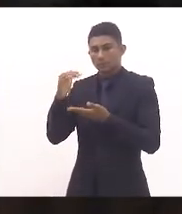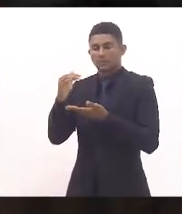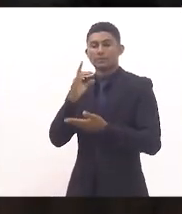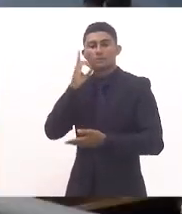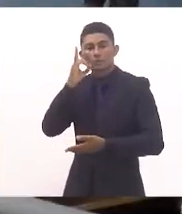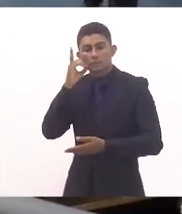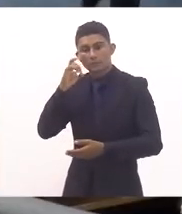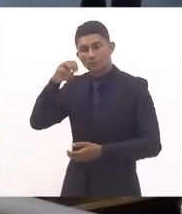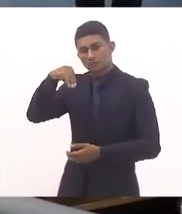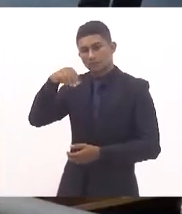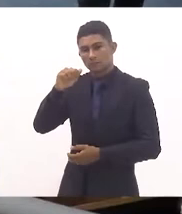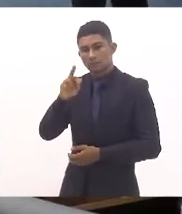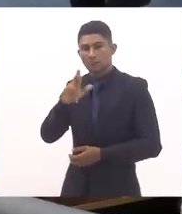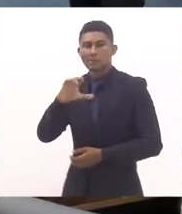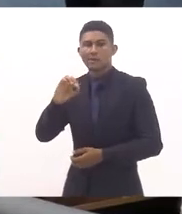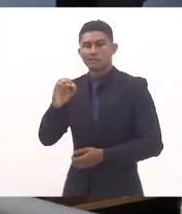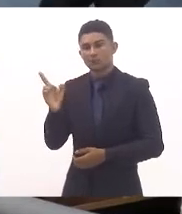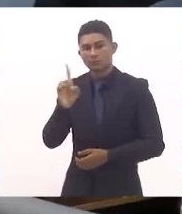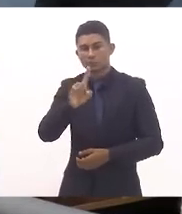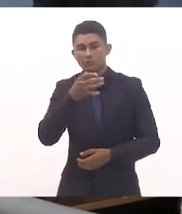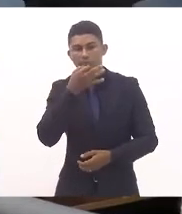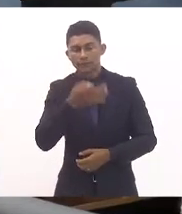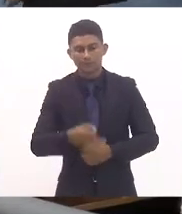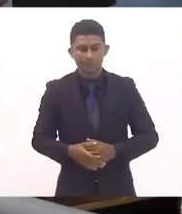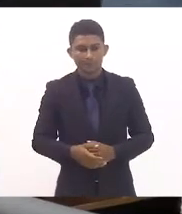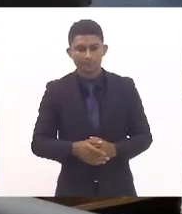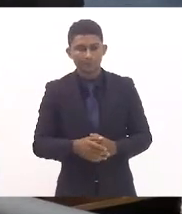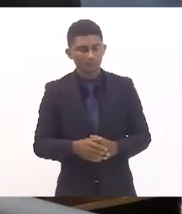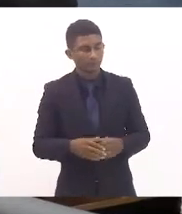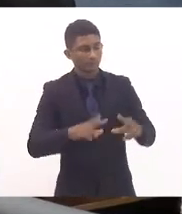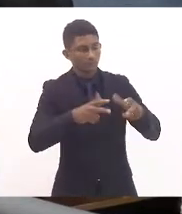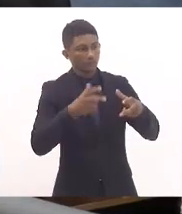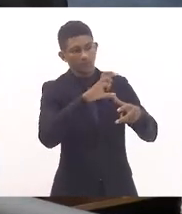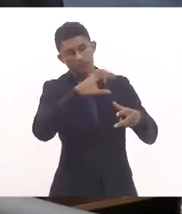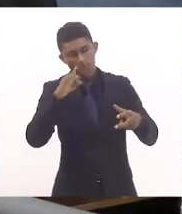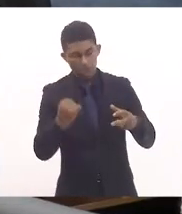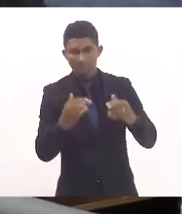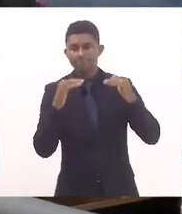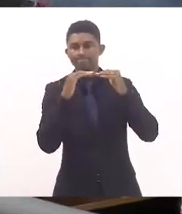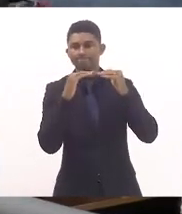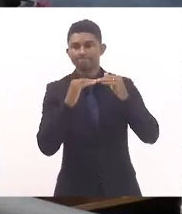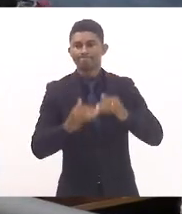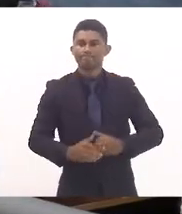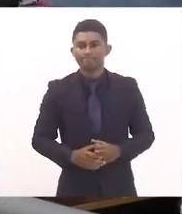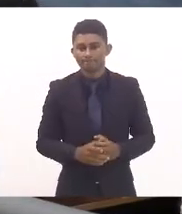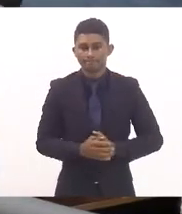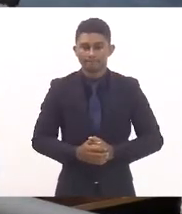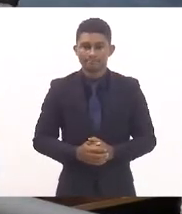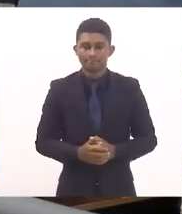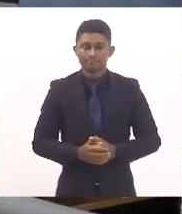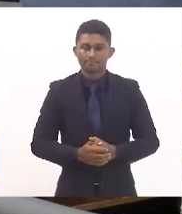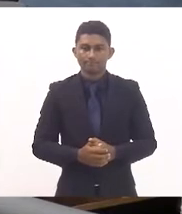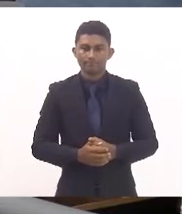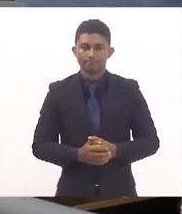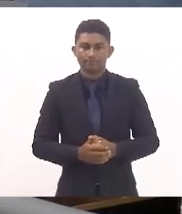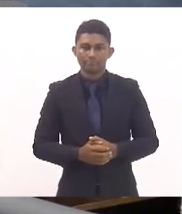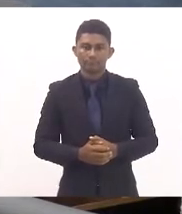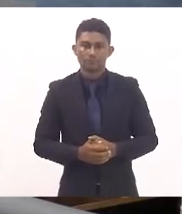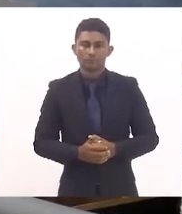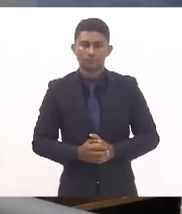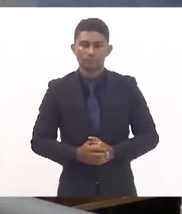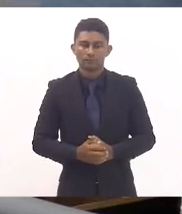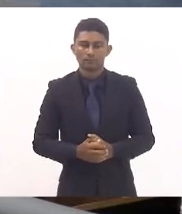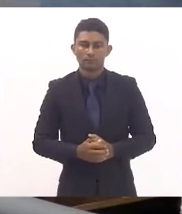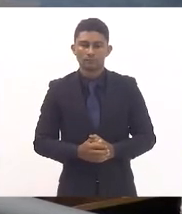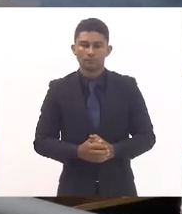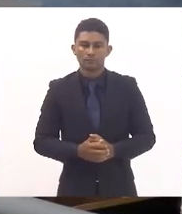Pacheco. Todo dia tem projeto. Acompanha a CCJ. A Marta Rocha e o Sérgio Amil, que diz, eu já